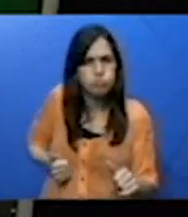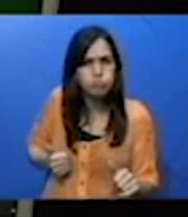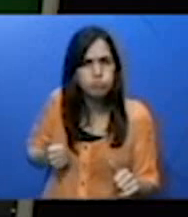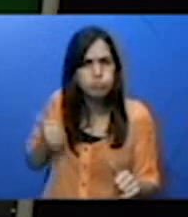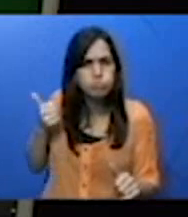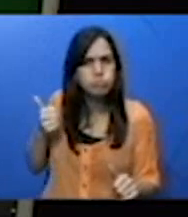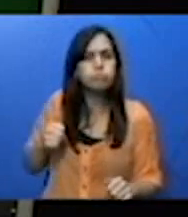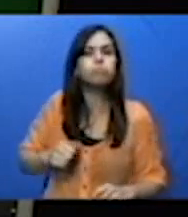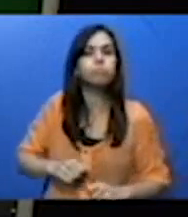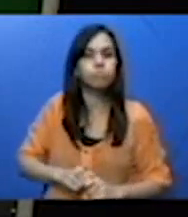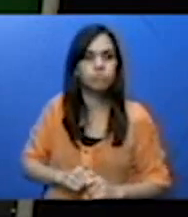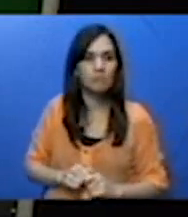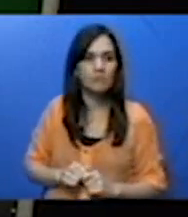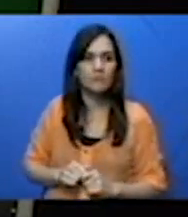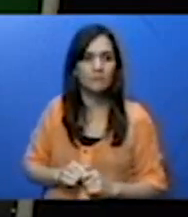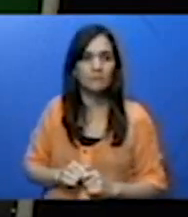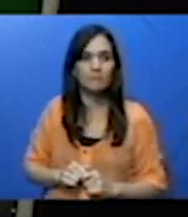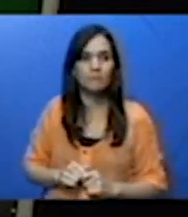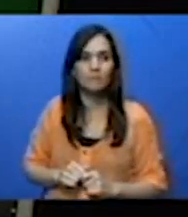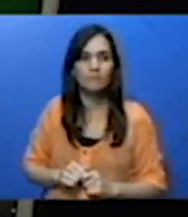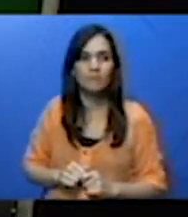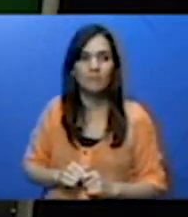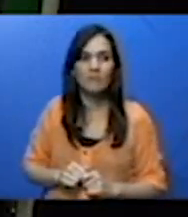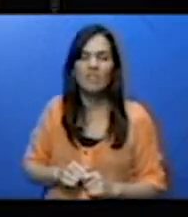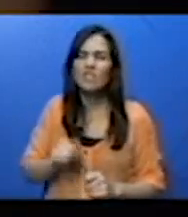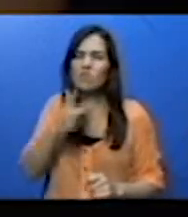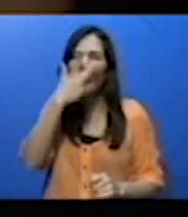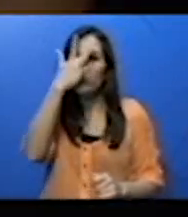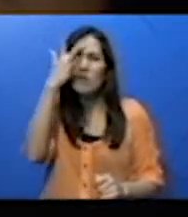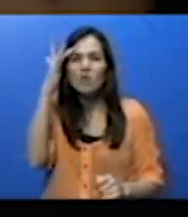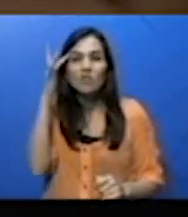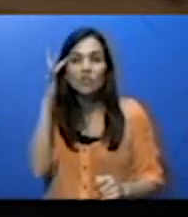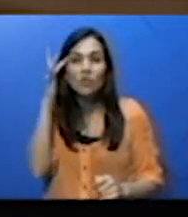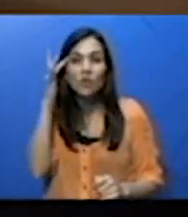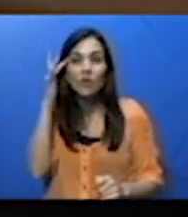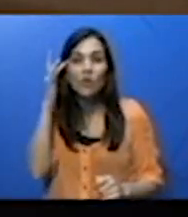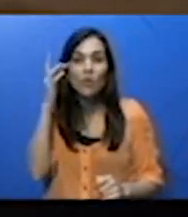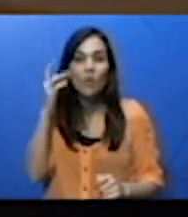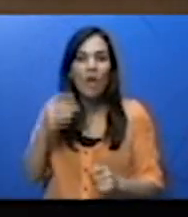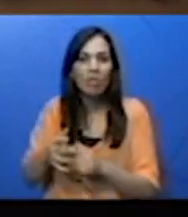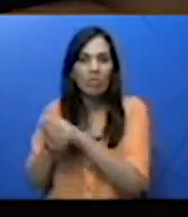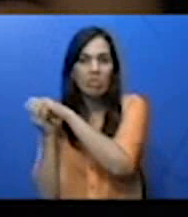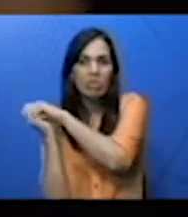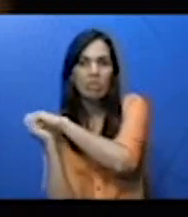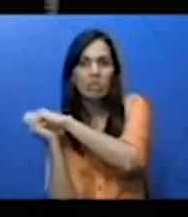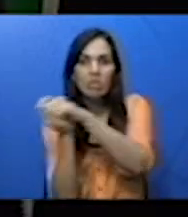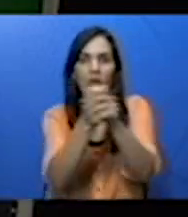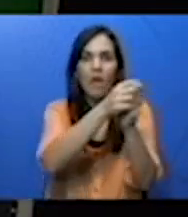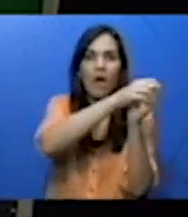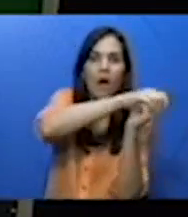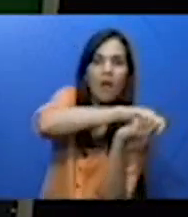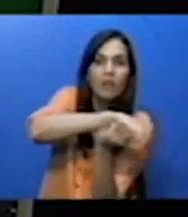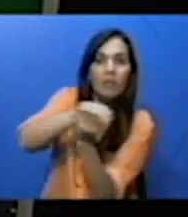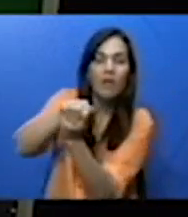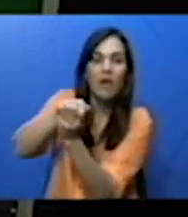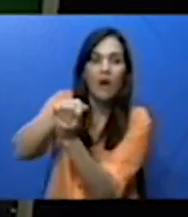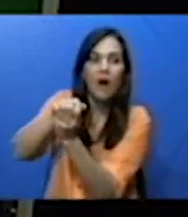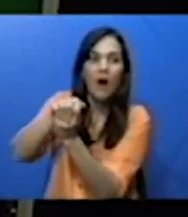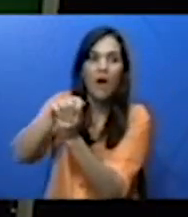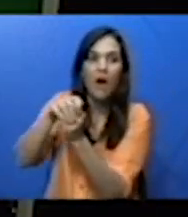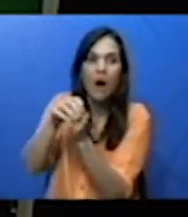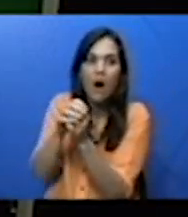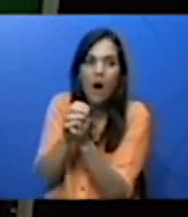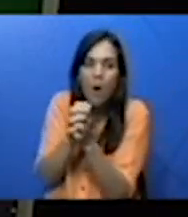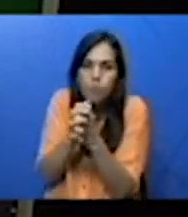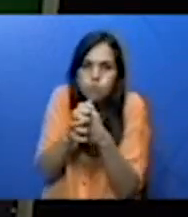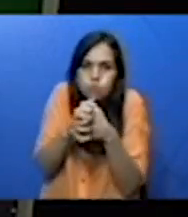arrogante, renitente. Se alguém tênis for jogar, ela engorda